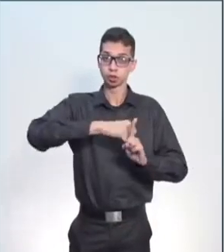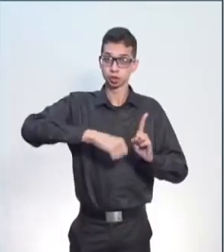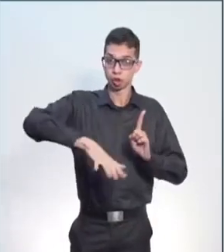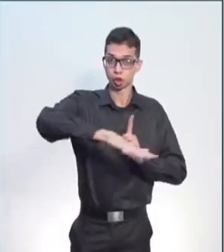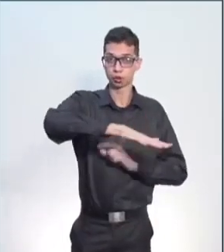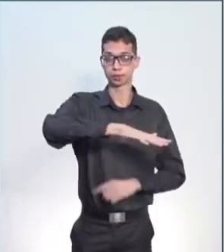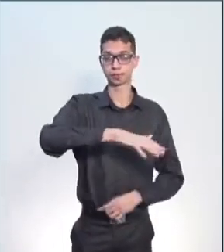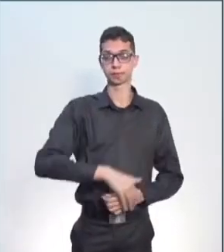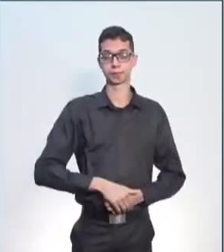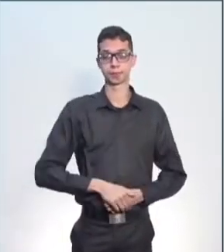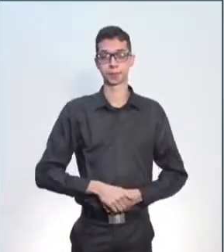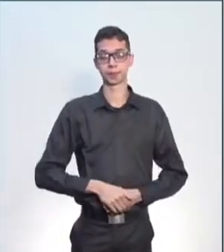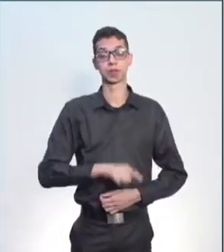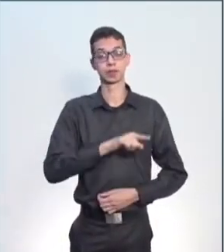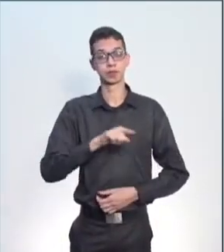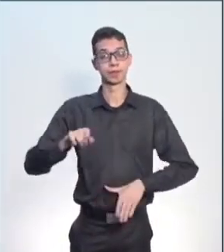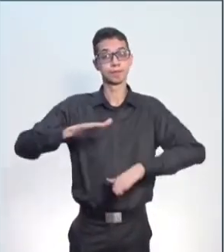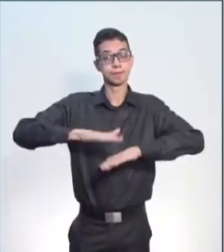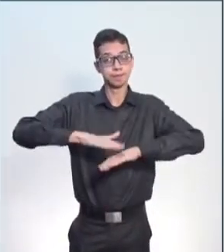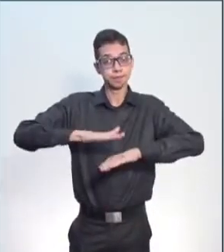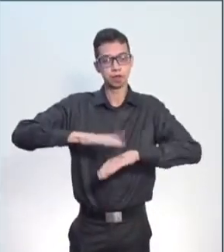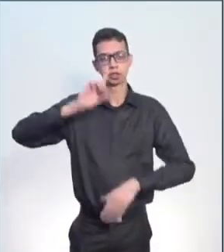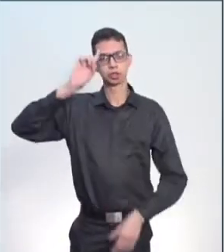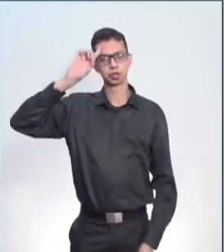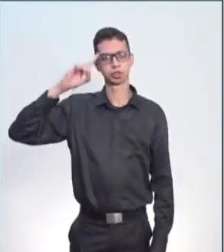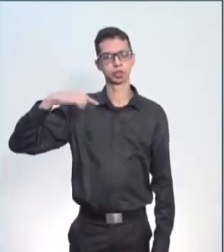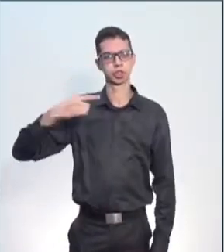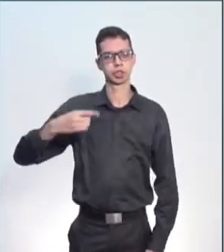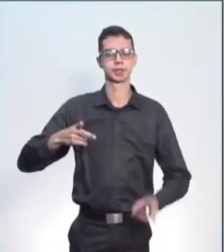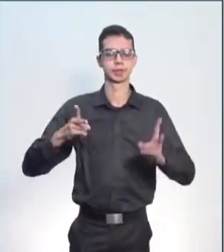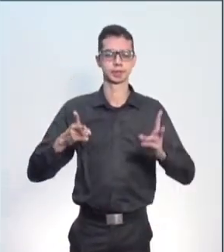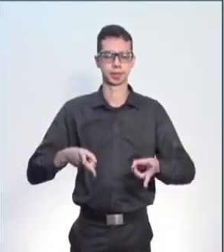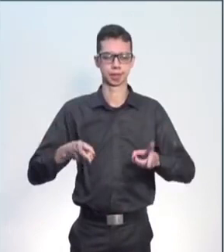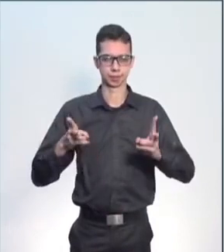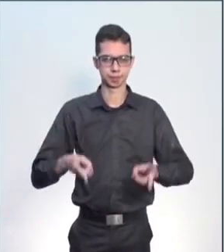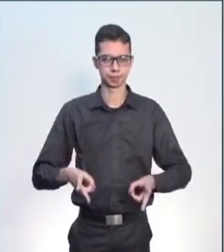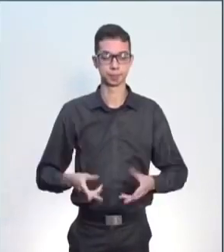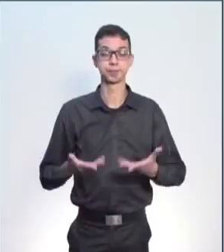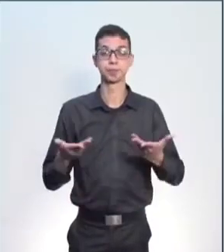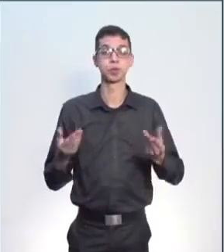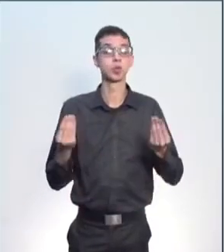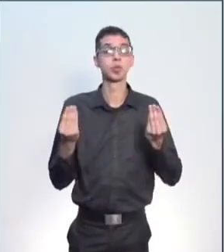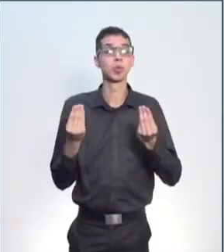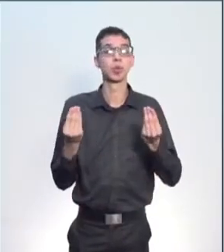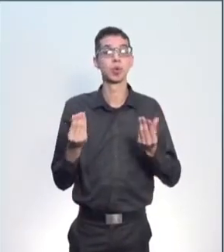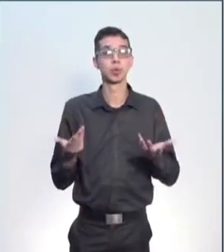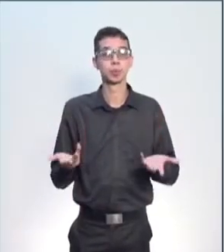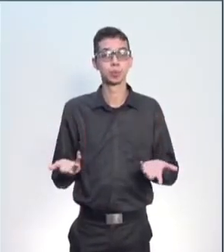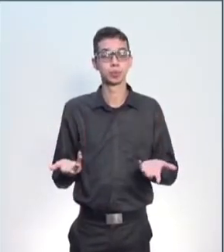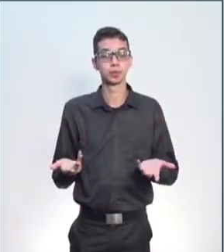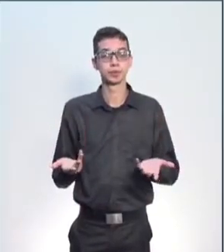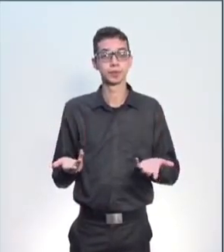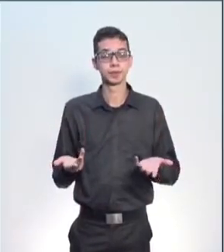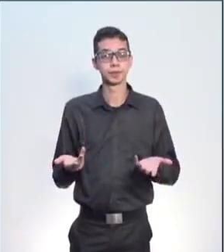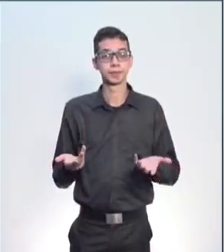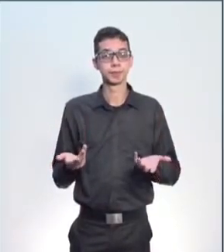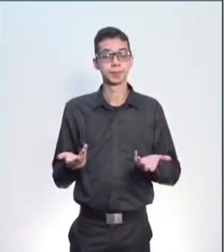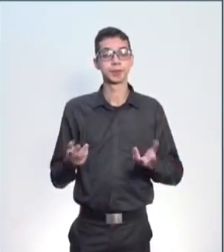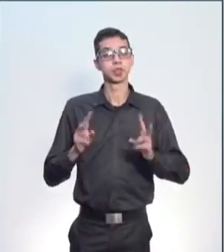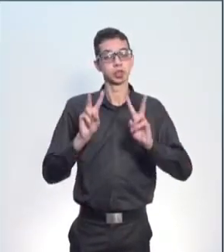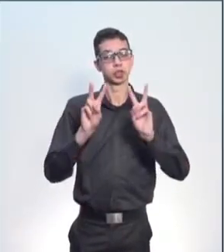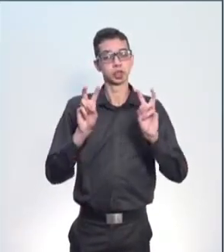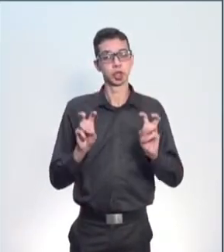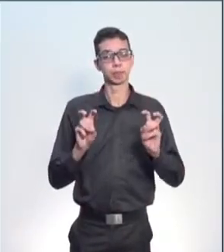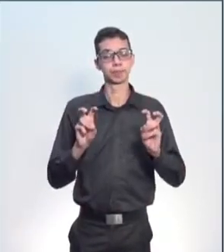é aquilo que se faz no cotidiano. Então, como isso vai desembocar na questão da